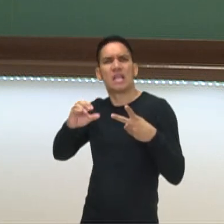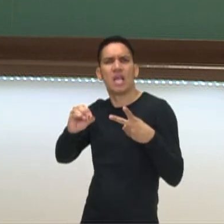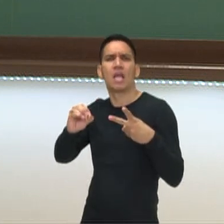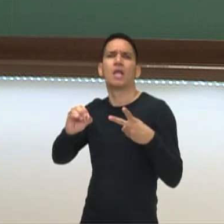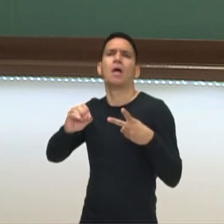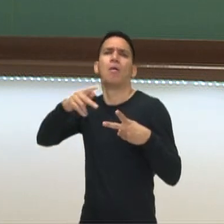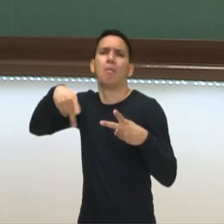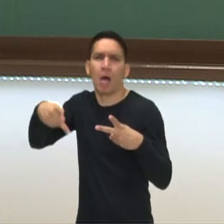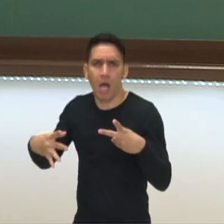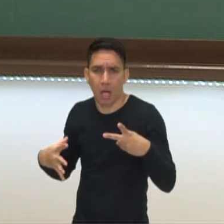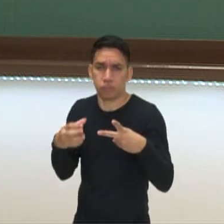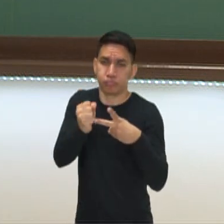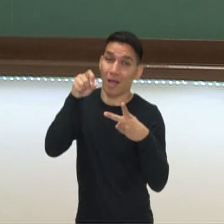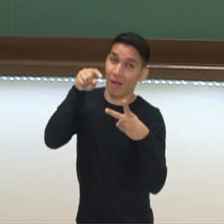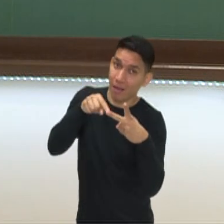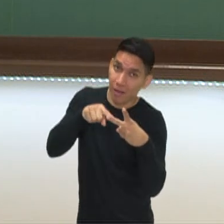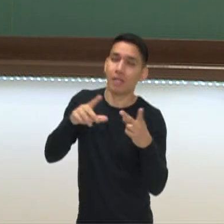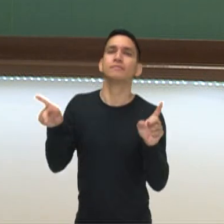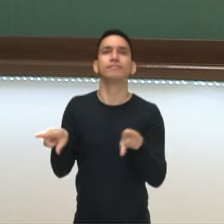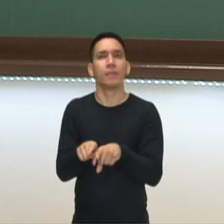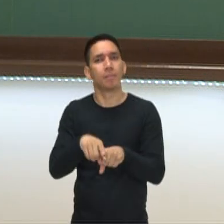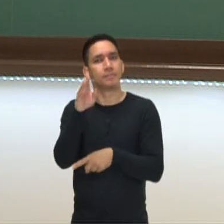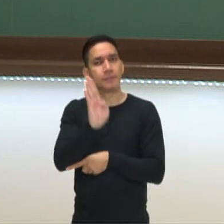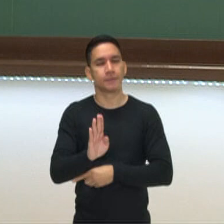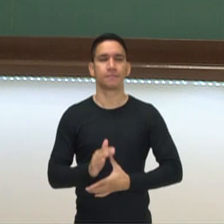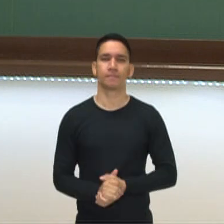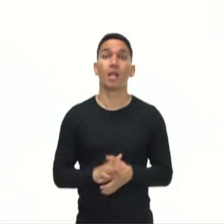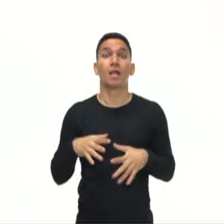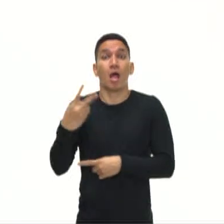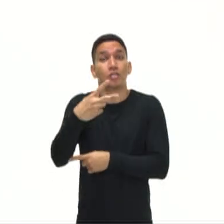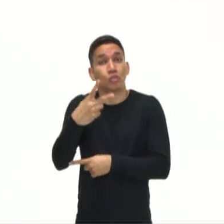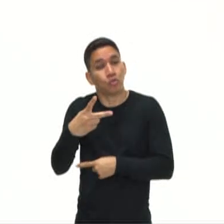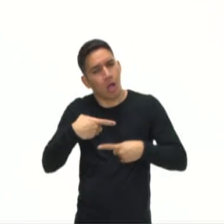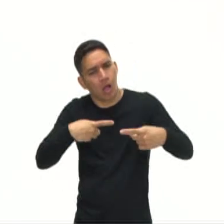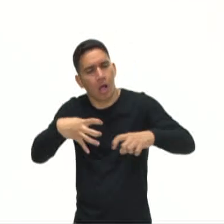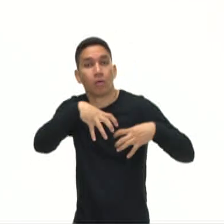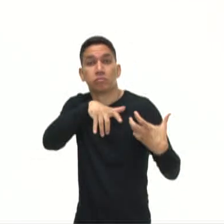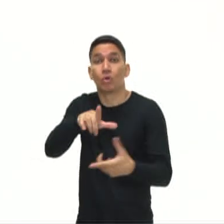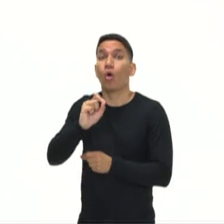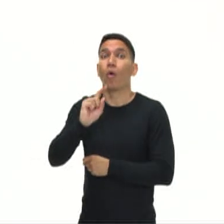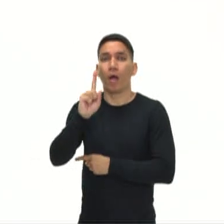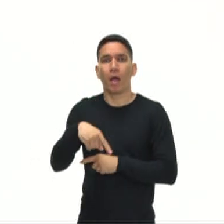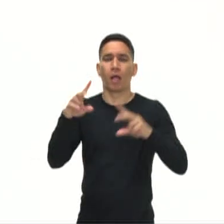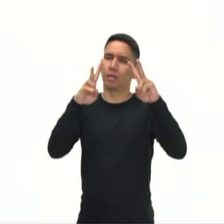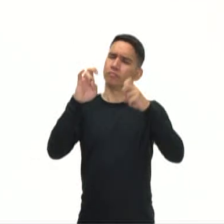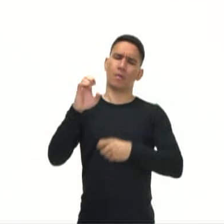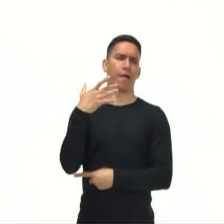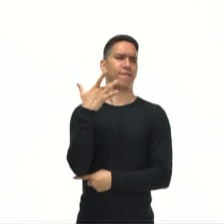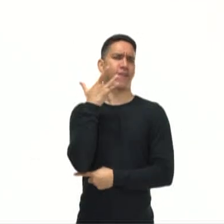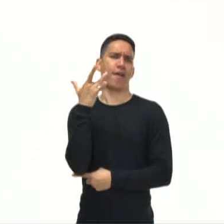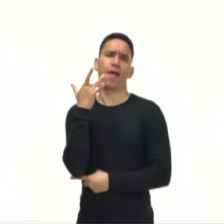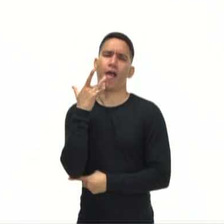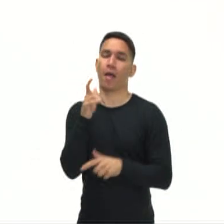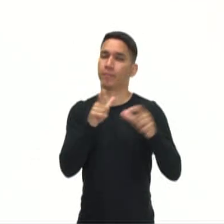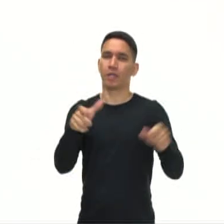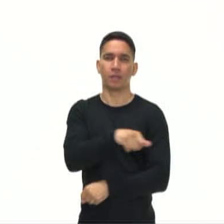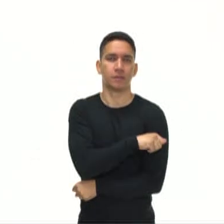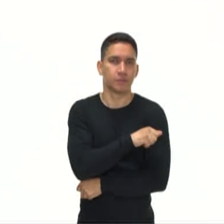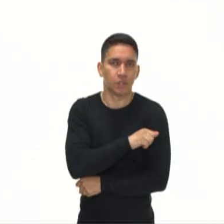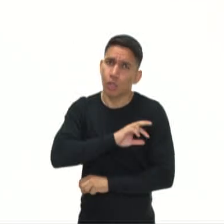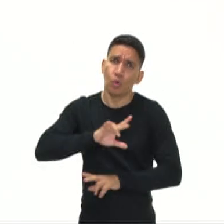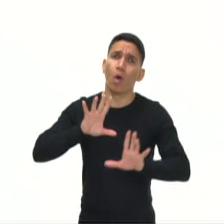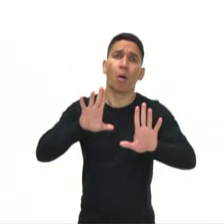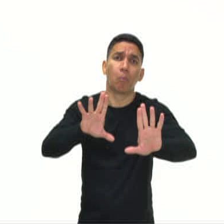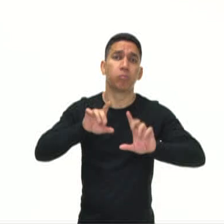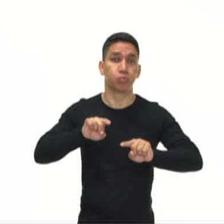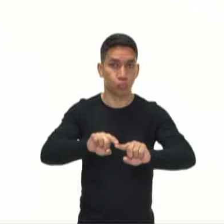junto, inclusive o Brasil. A Segunda Guerra Mundial é um dos temas favoritos de todos os alunos, e não é só por